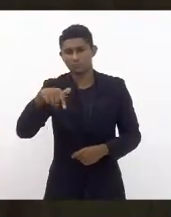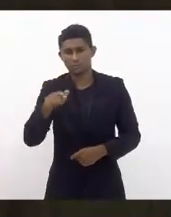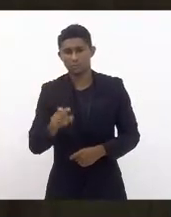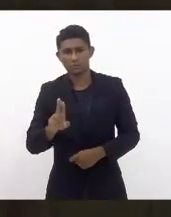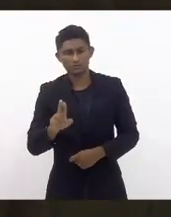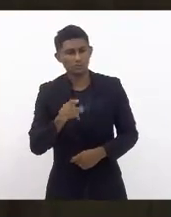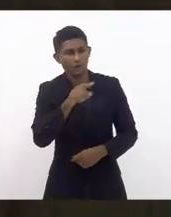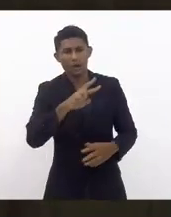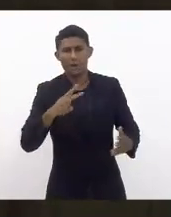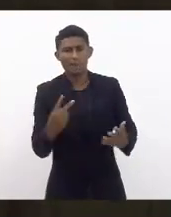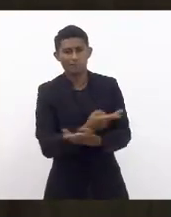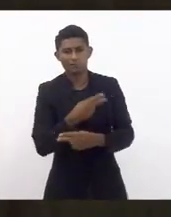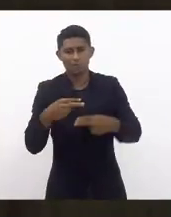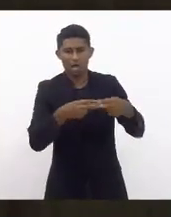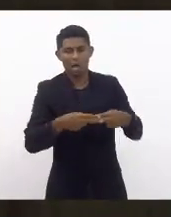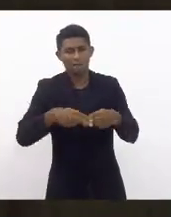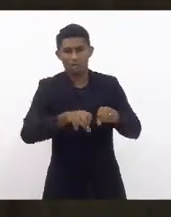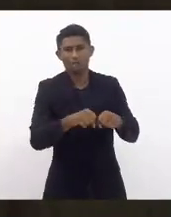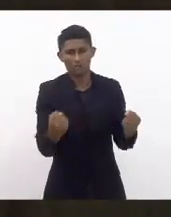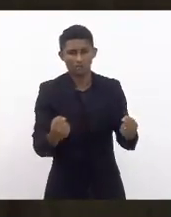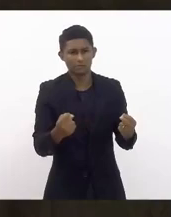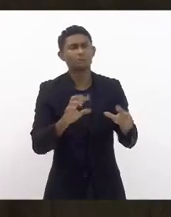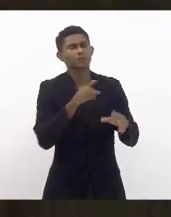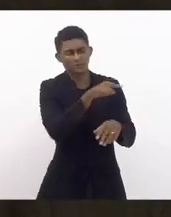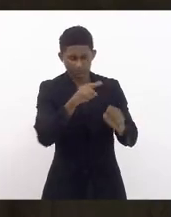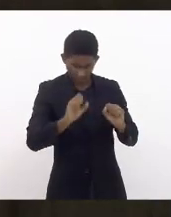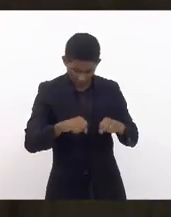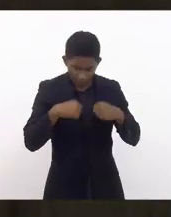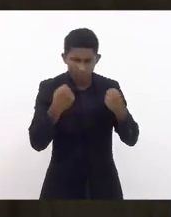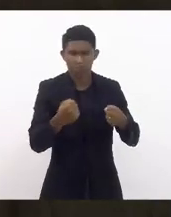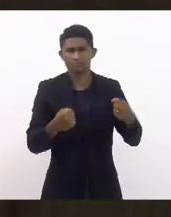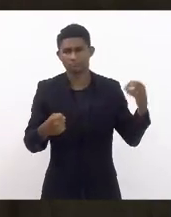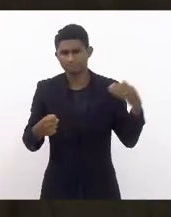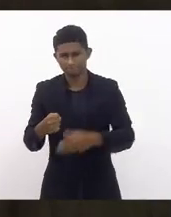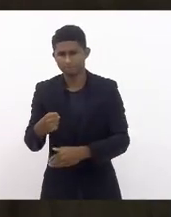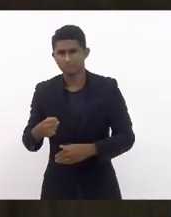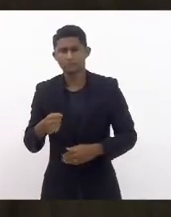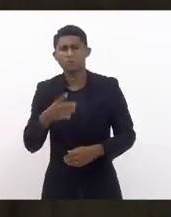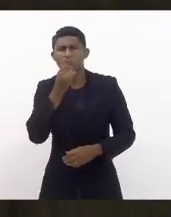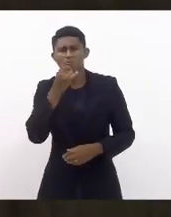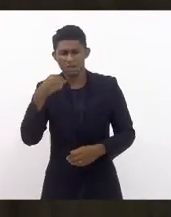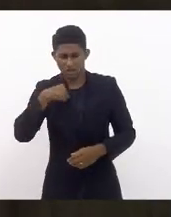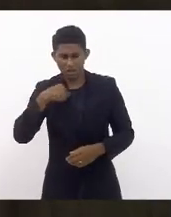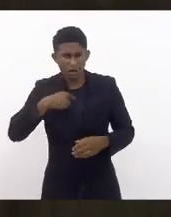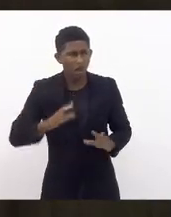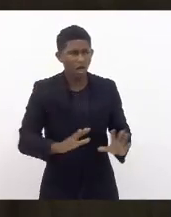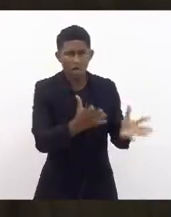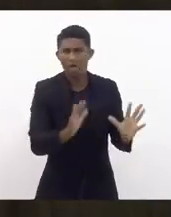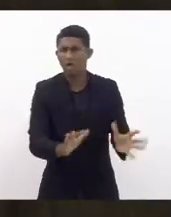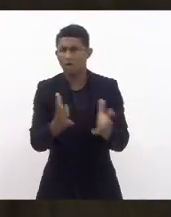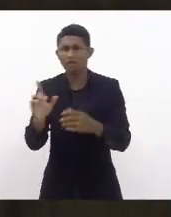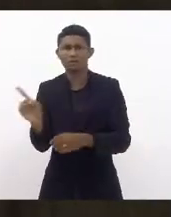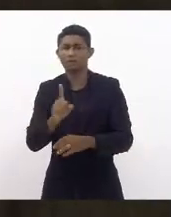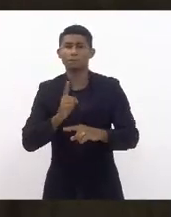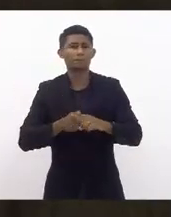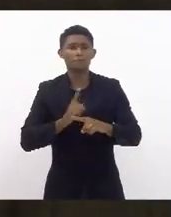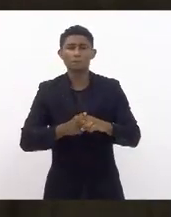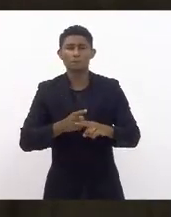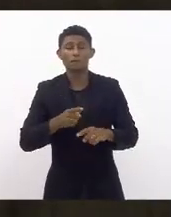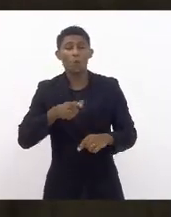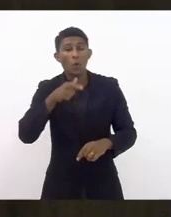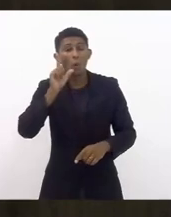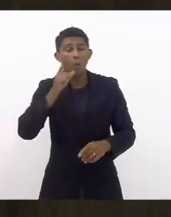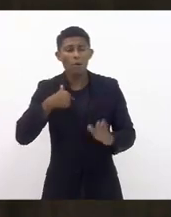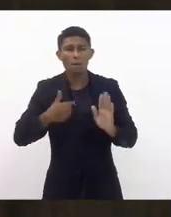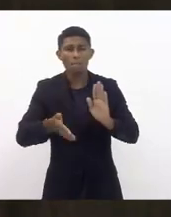que é apadrinhado de ninguém, não. E eu não tive condições de mobilizar ninguém, porque eu tomei conhecimento da pauta ontem.